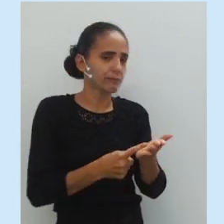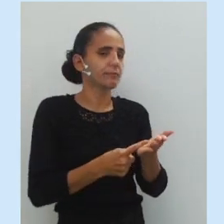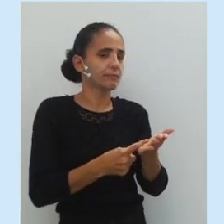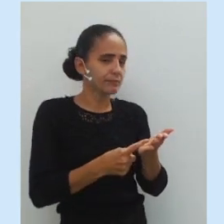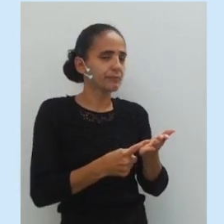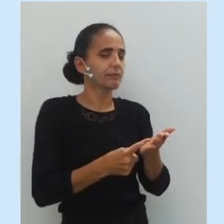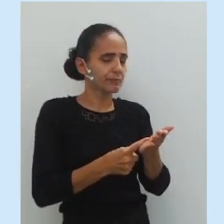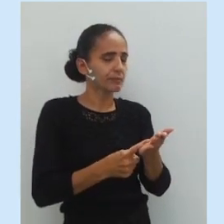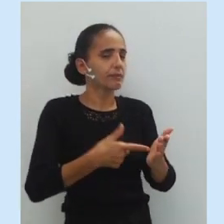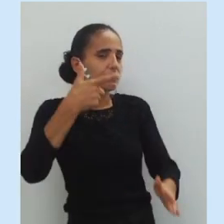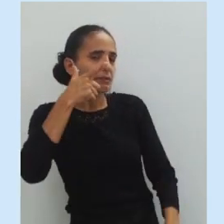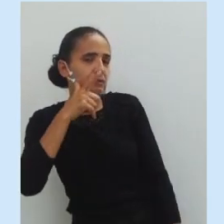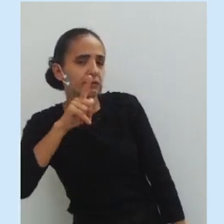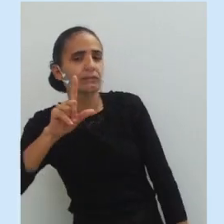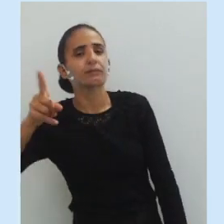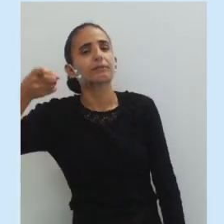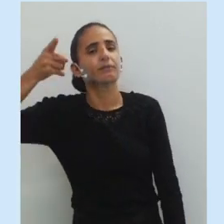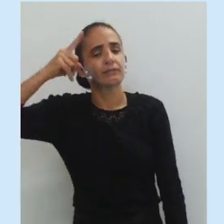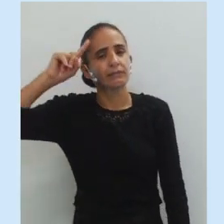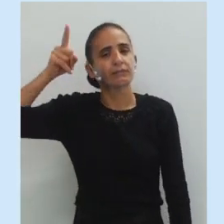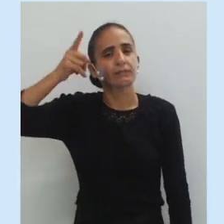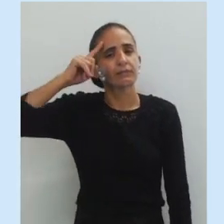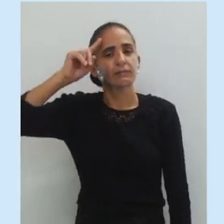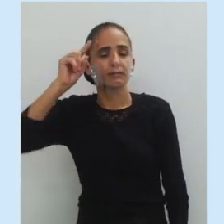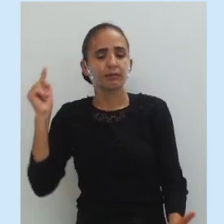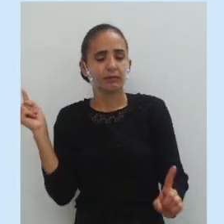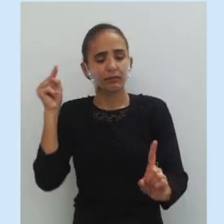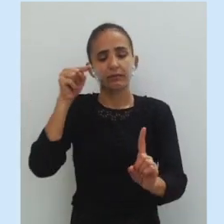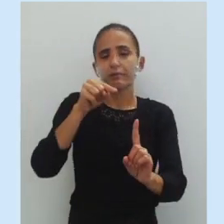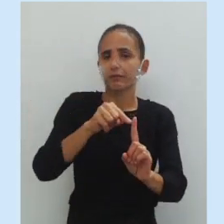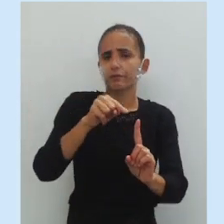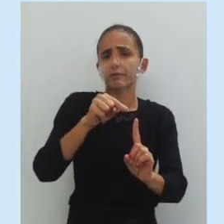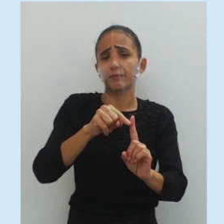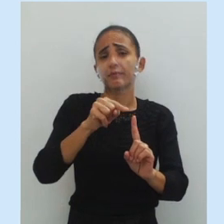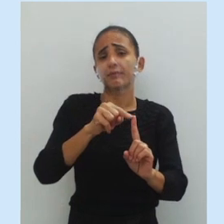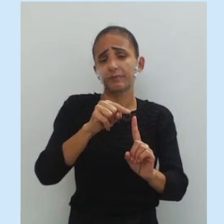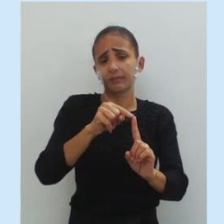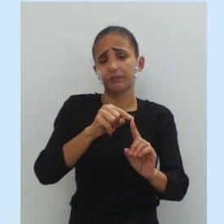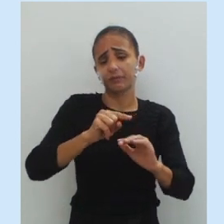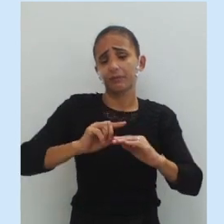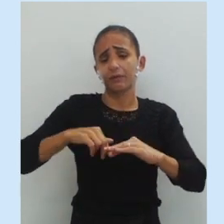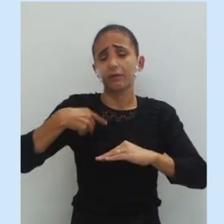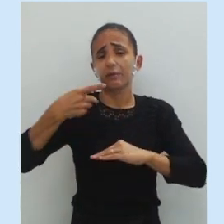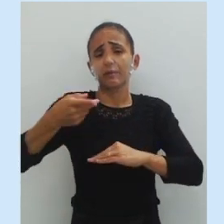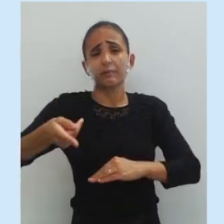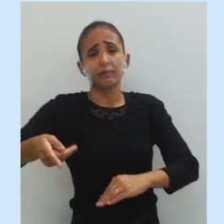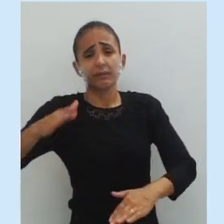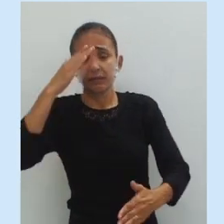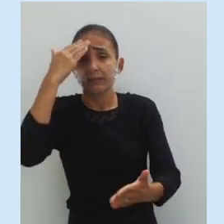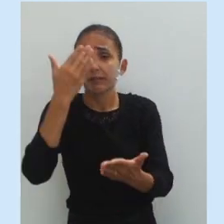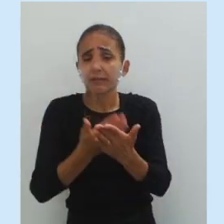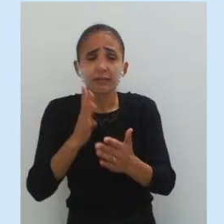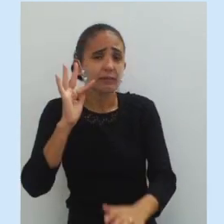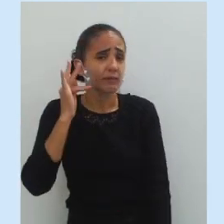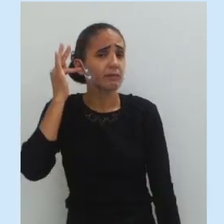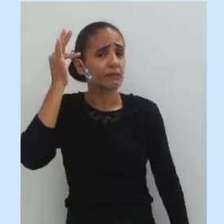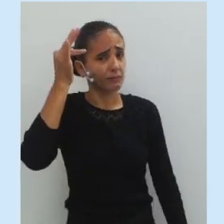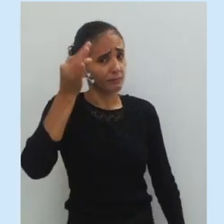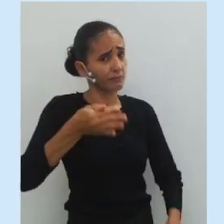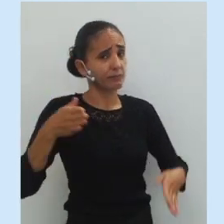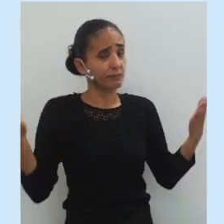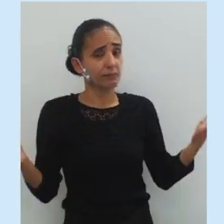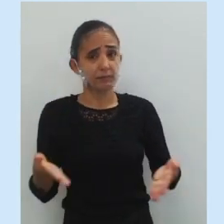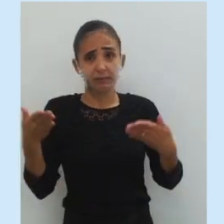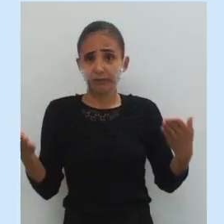em operações diárias, objetivo de longo prazo e visões do futuro, uma